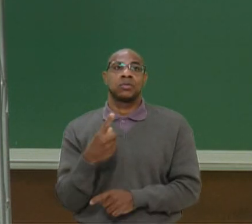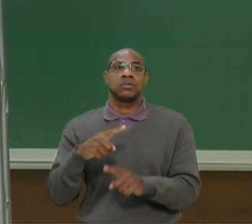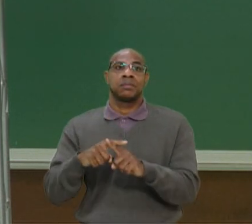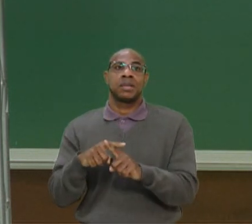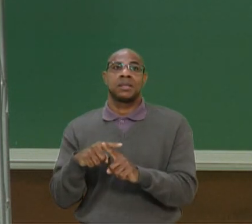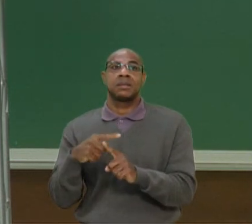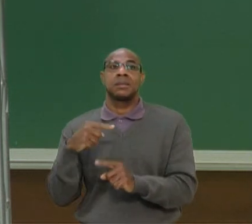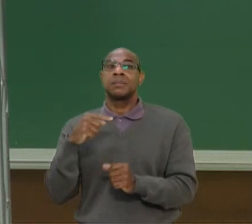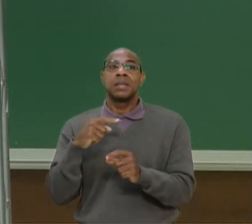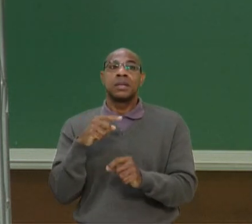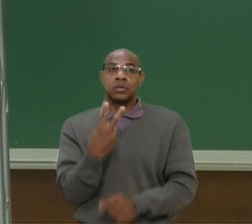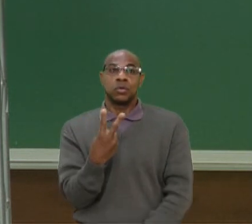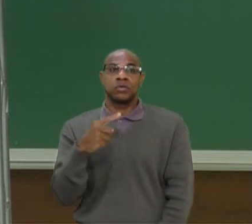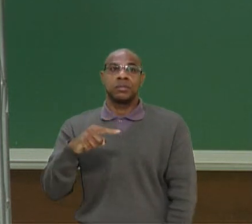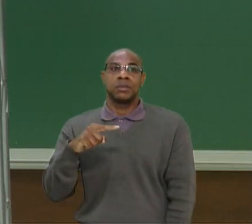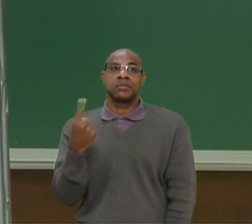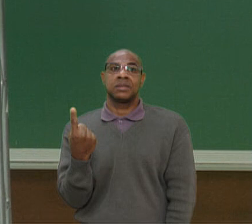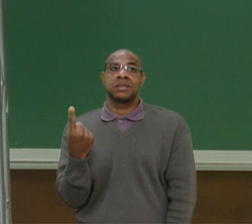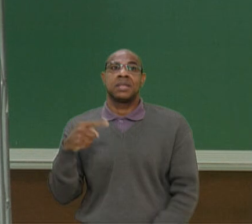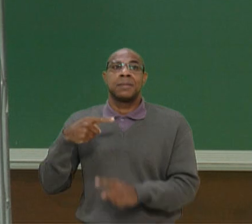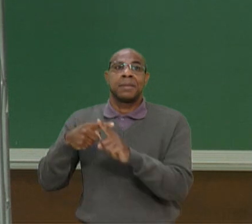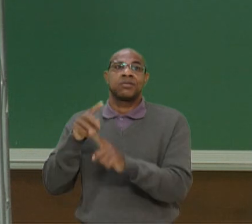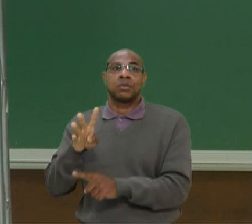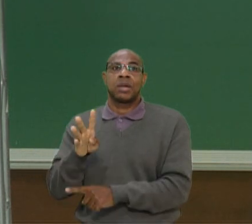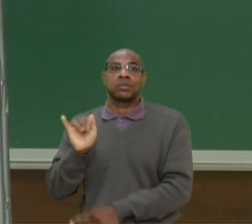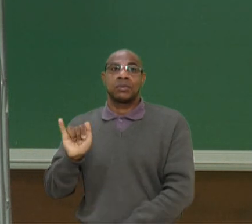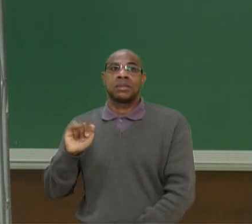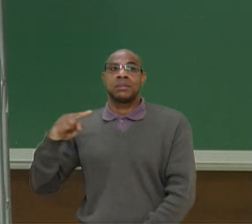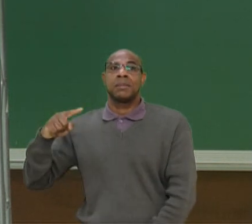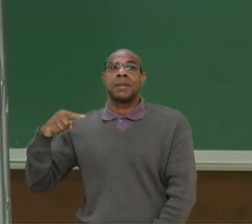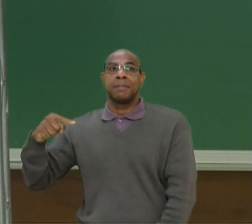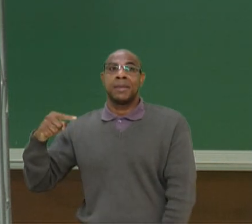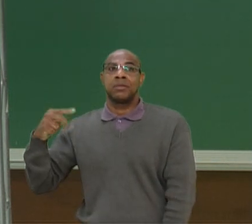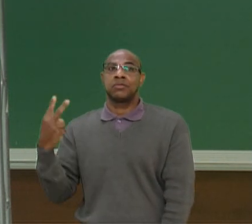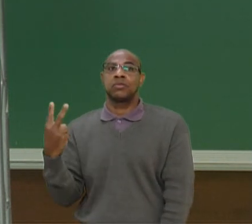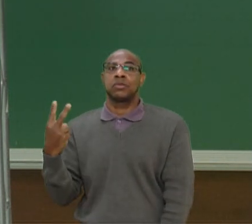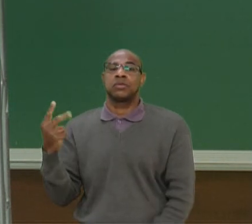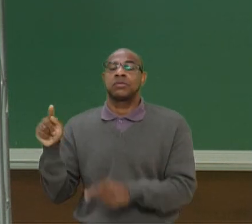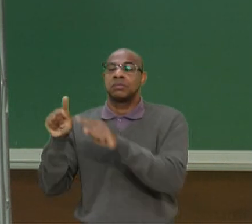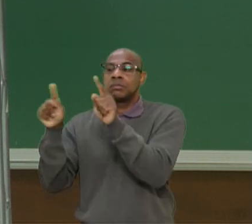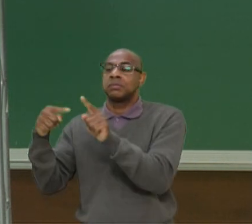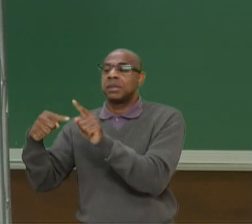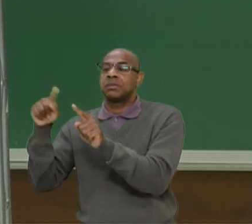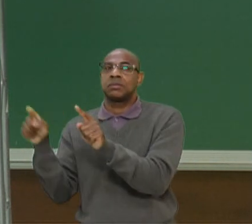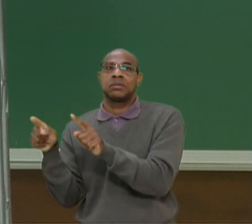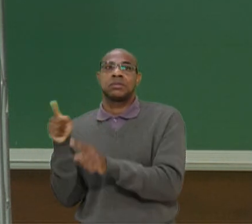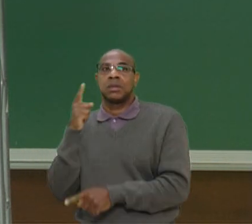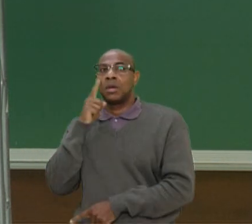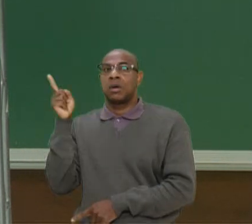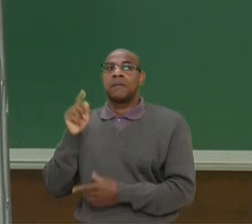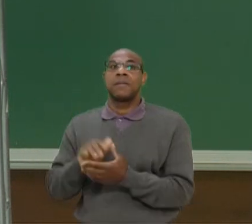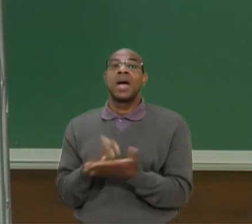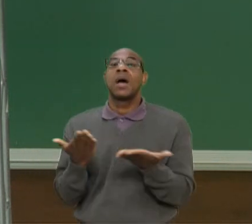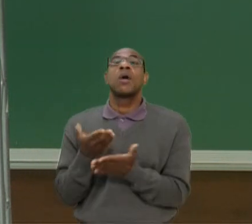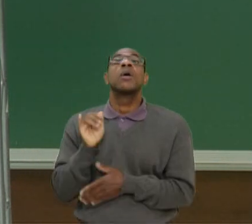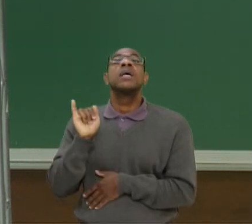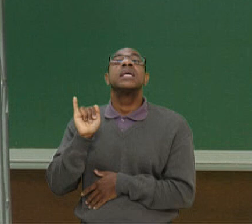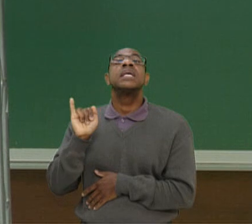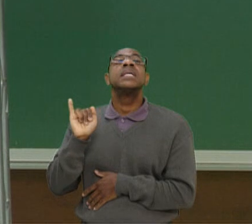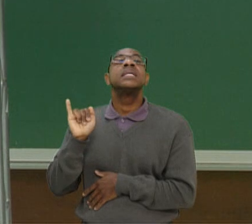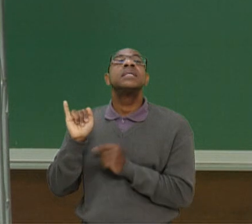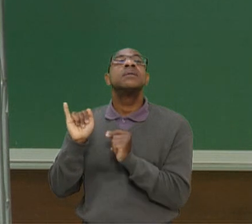na frente, que é real também, vai dar 4. E agora vamos operar a parte imaginária.